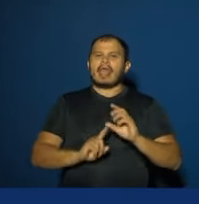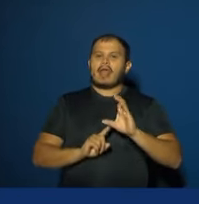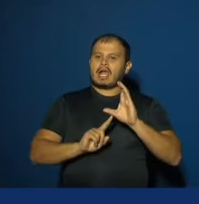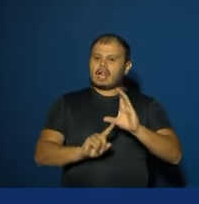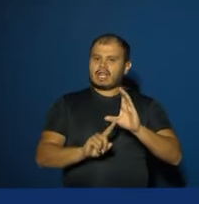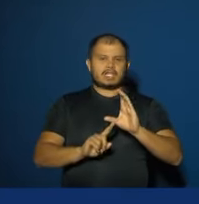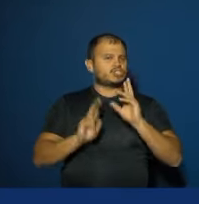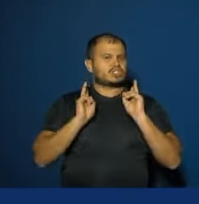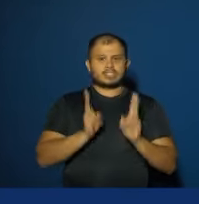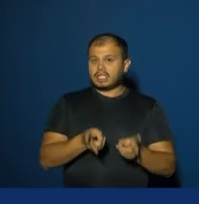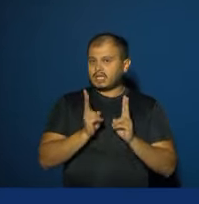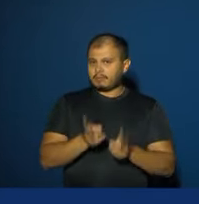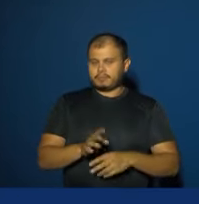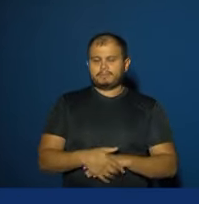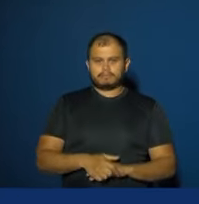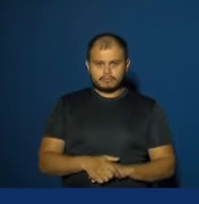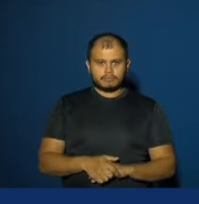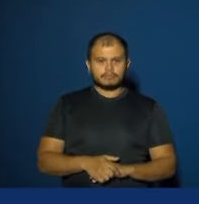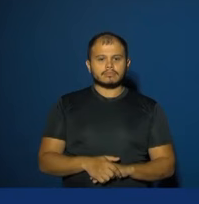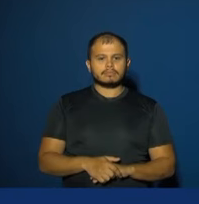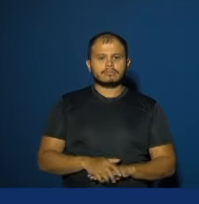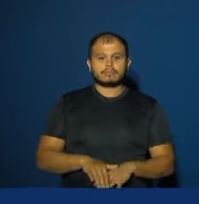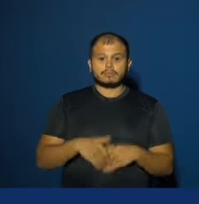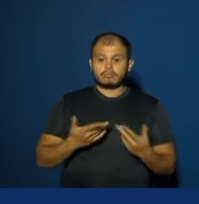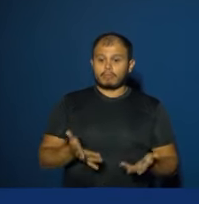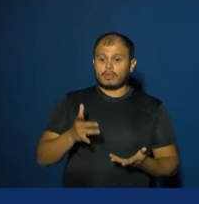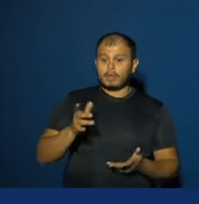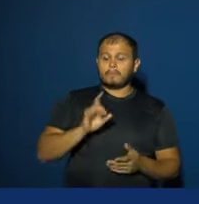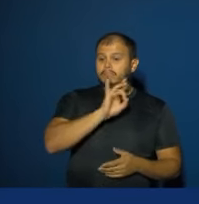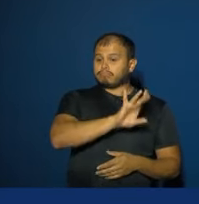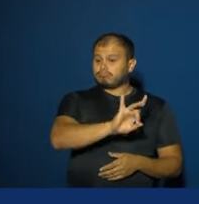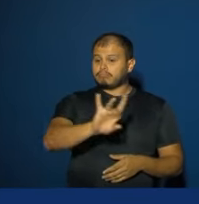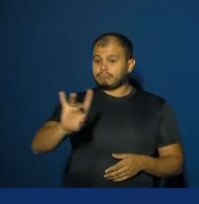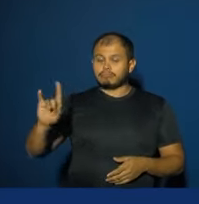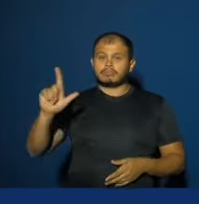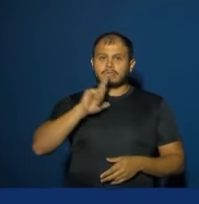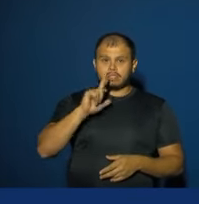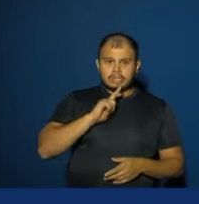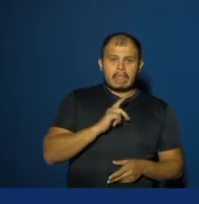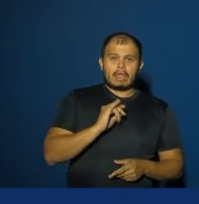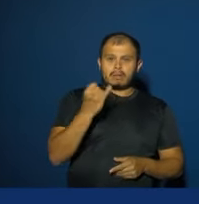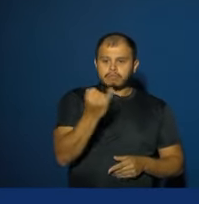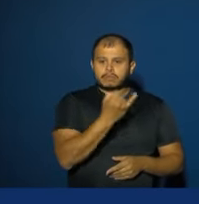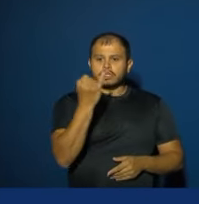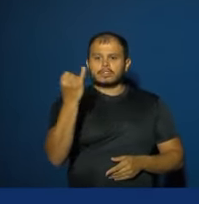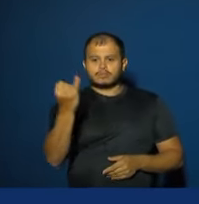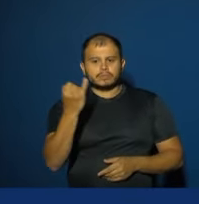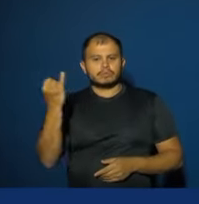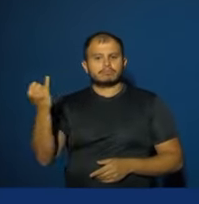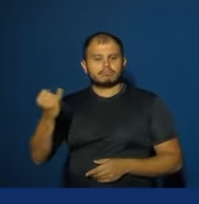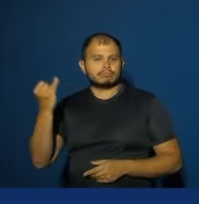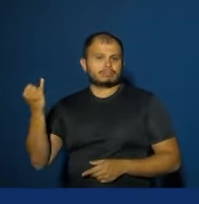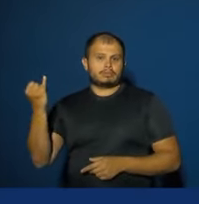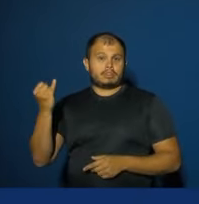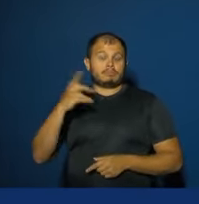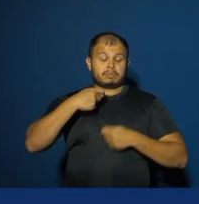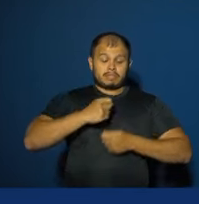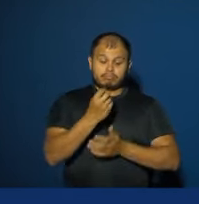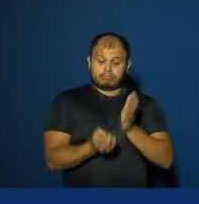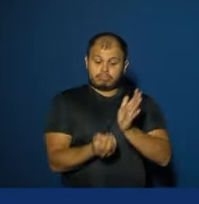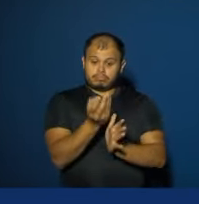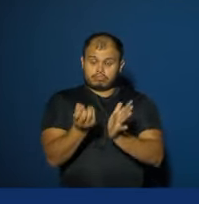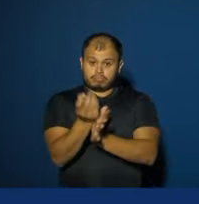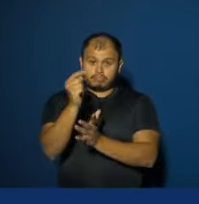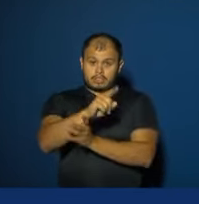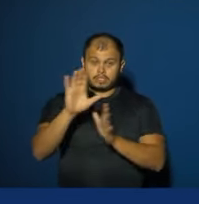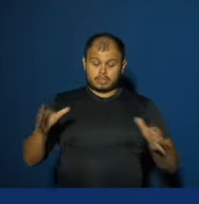serviço do cliente então cada pedaço tem o seu valor todo mundo entende eh e e a gente conseguir criar essa essa fluidez